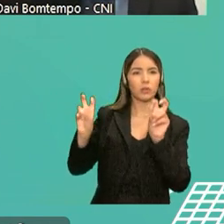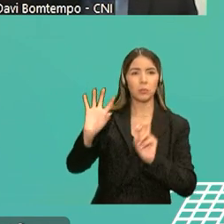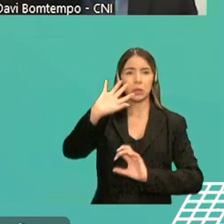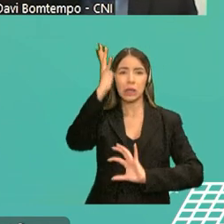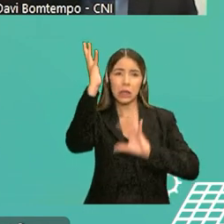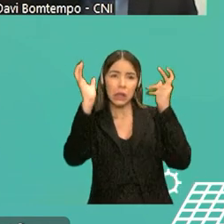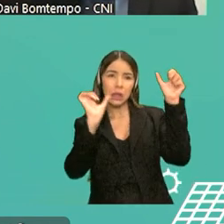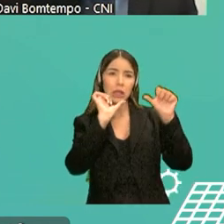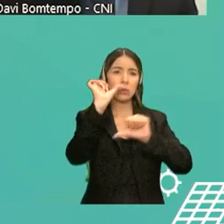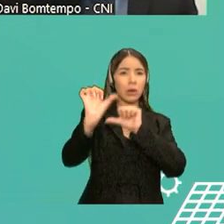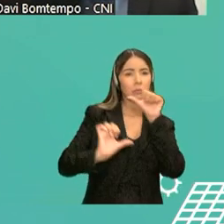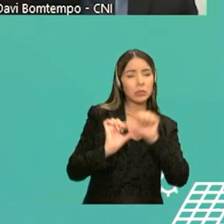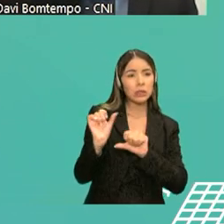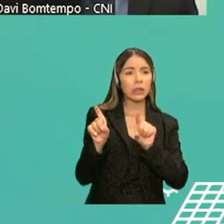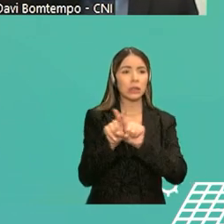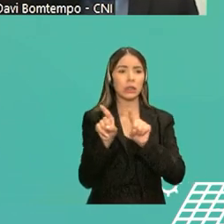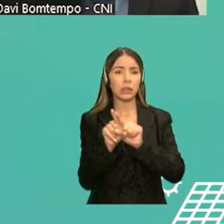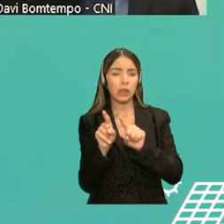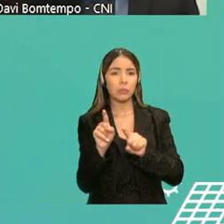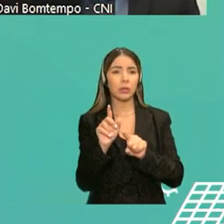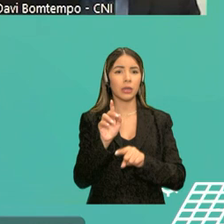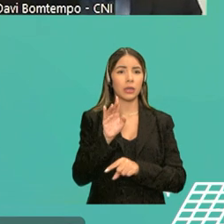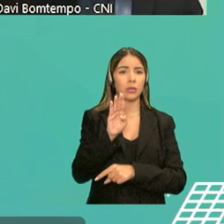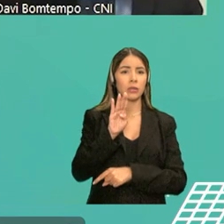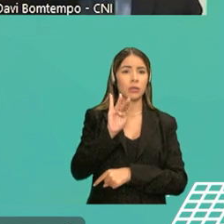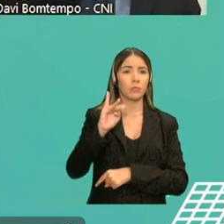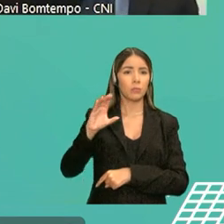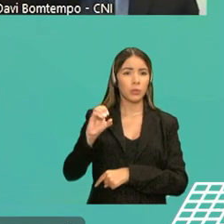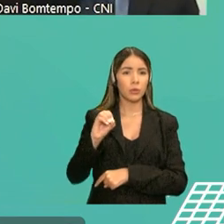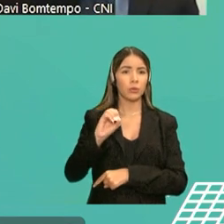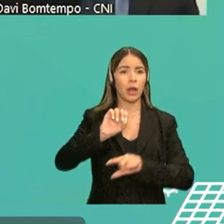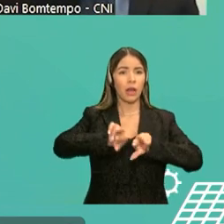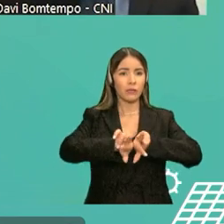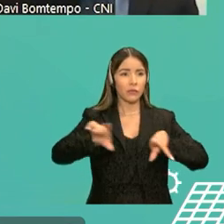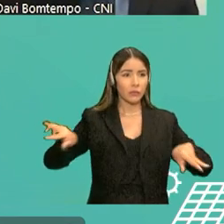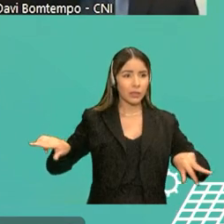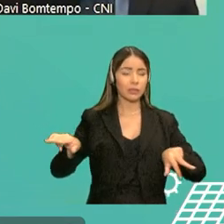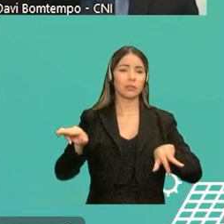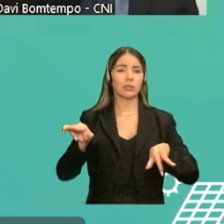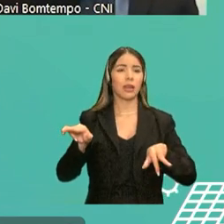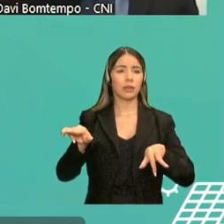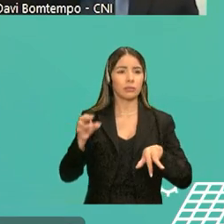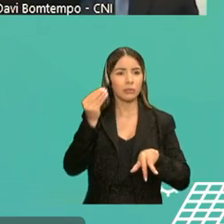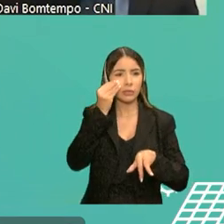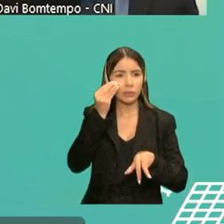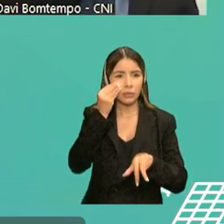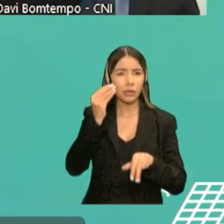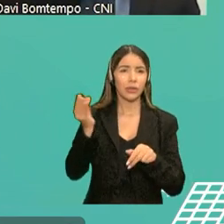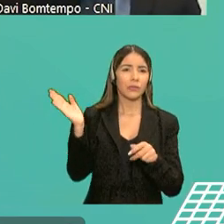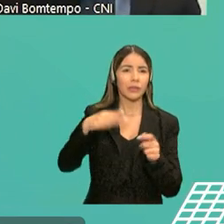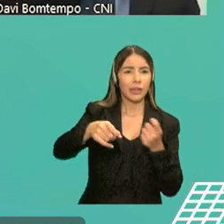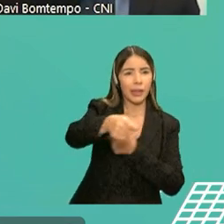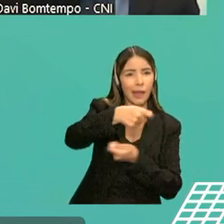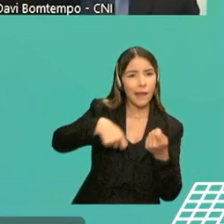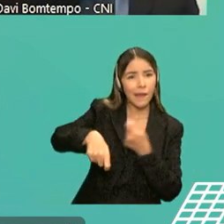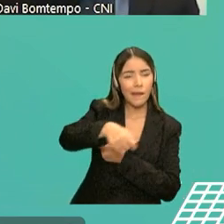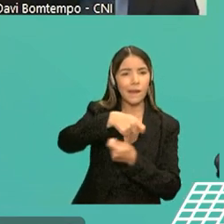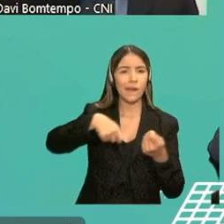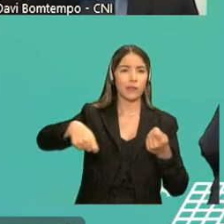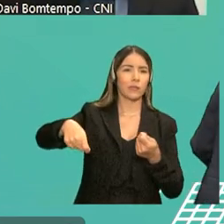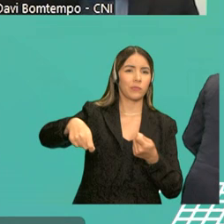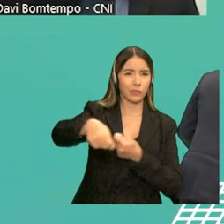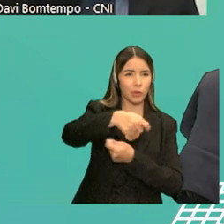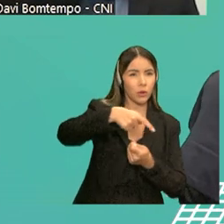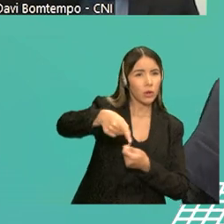também da redução da perda de biodiversidade, trazendo, né, a economia circular num aspecto